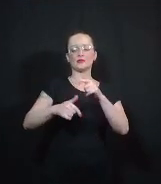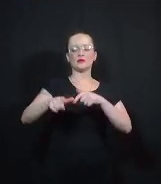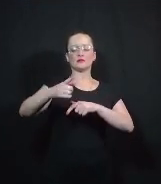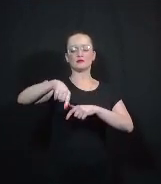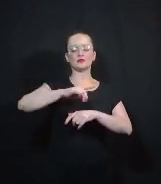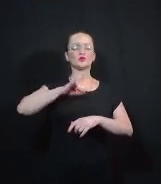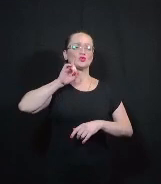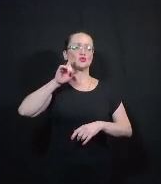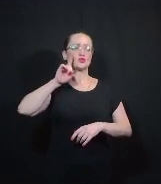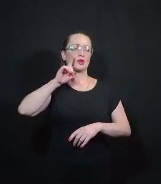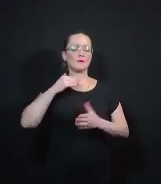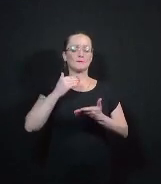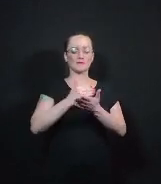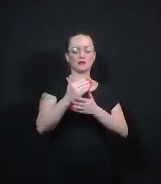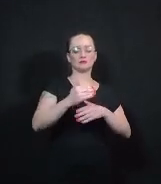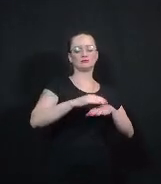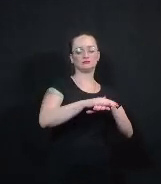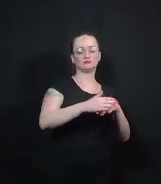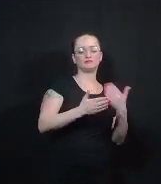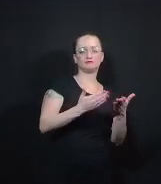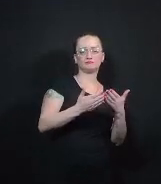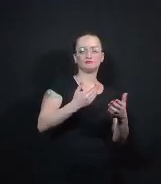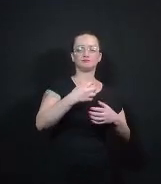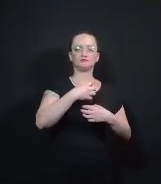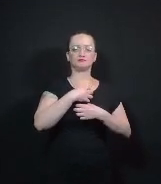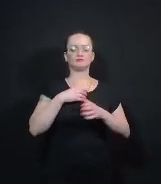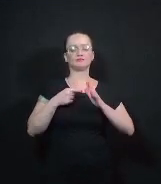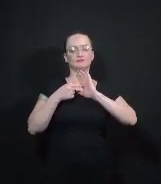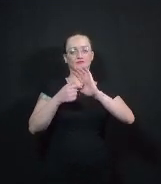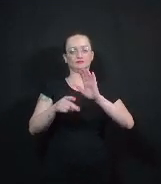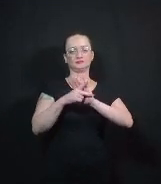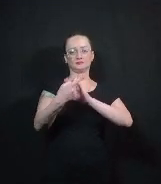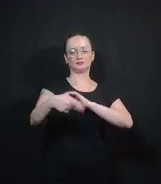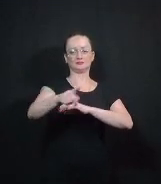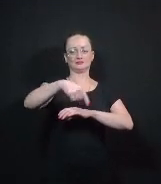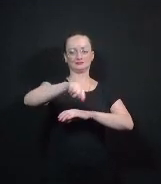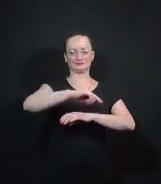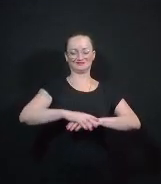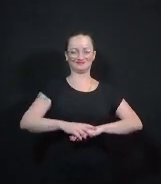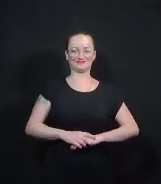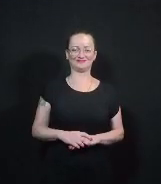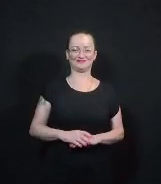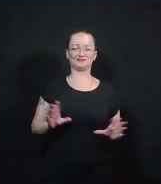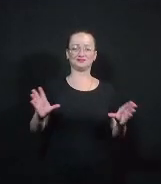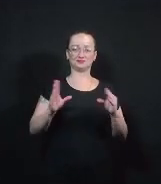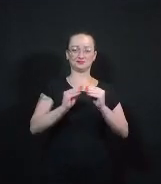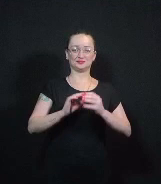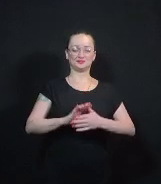dia a dia, só para a gente começar a conversa, uma forma de apresentação que venha de vocês mesmo, de uma forma sintética.